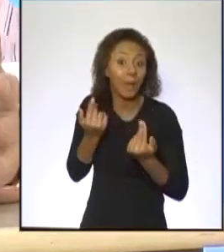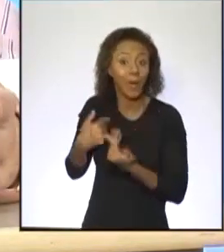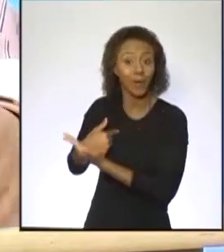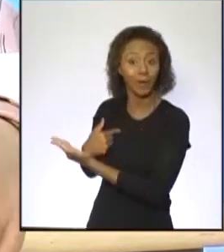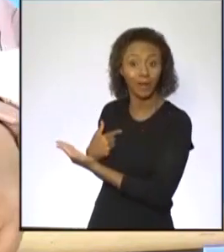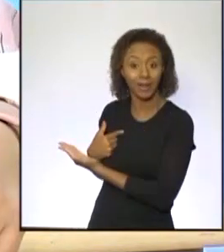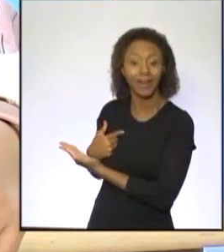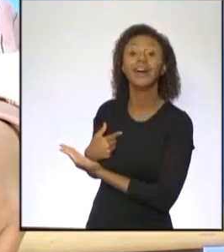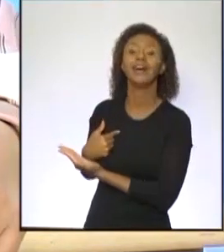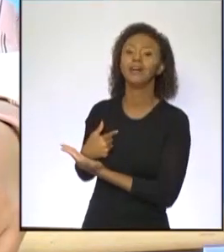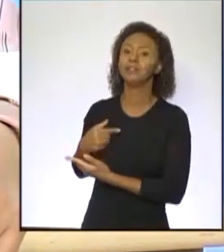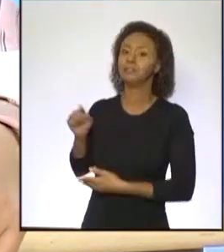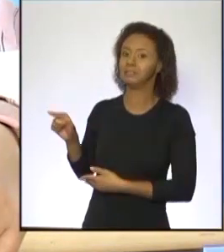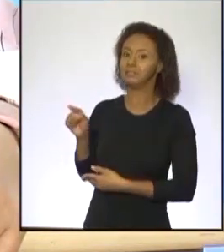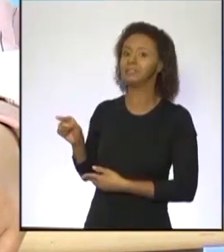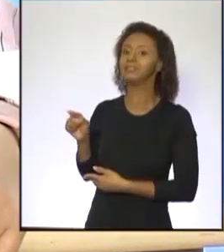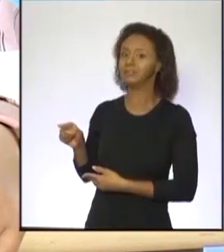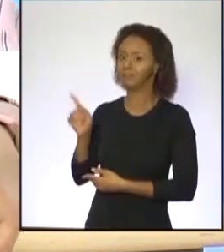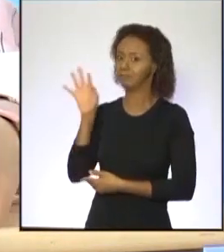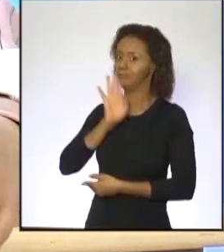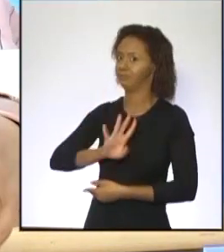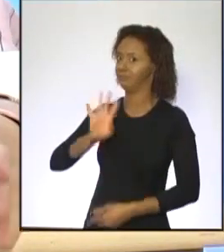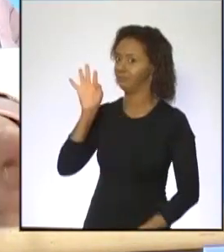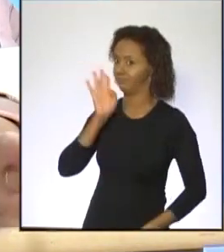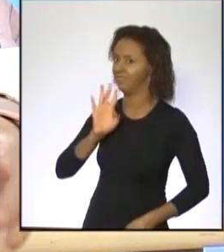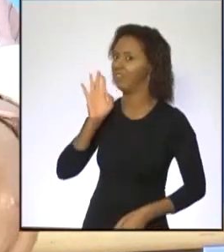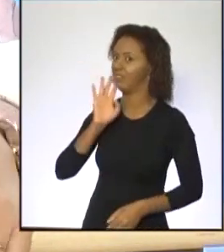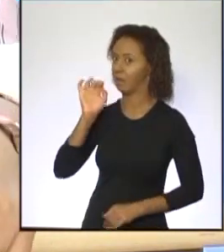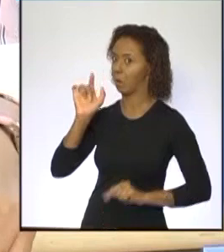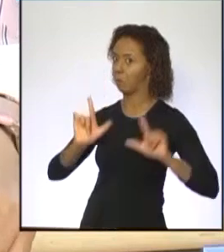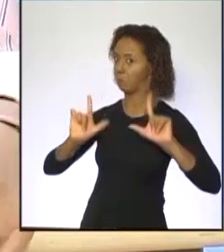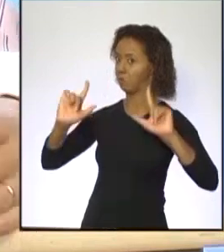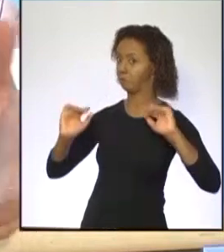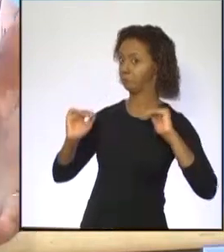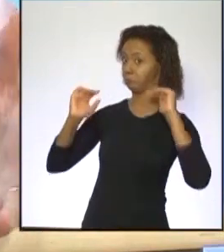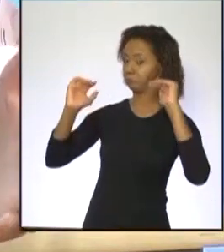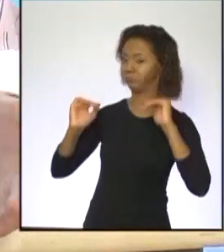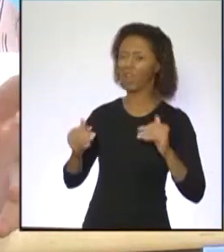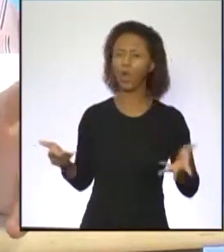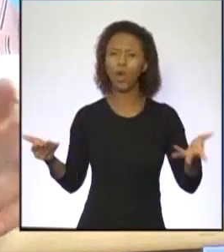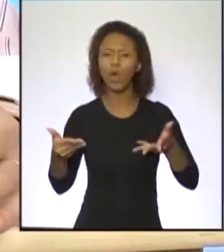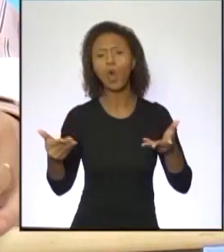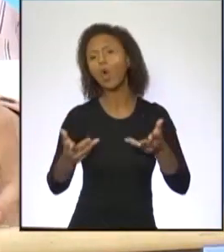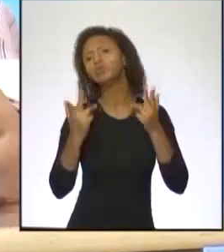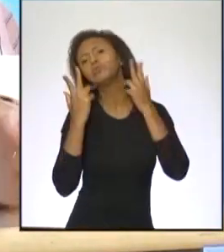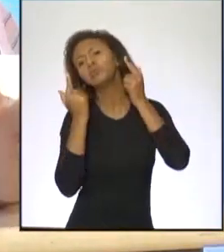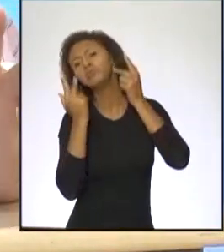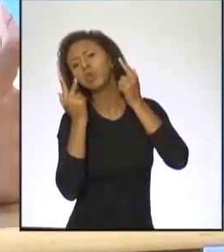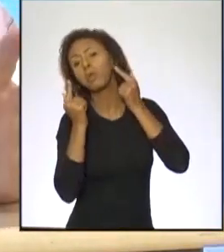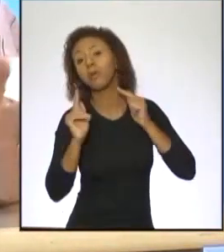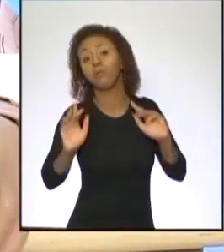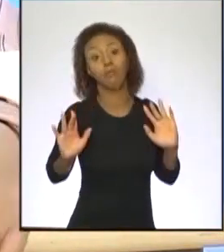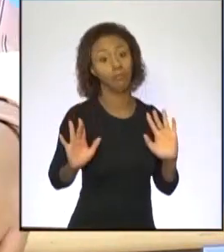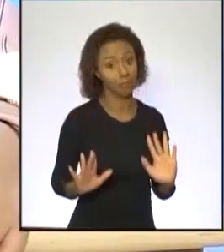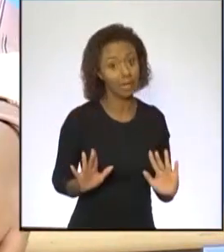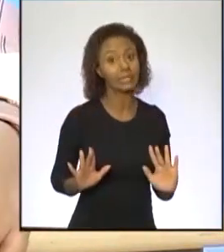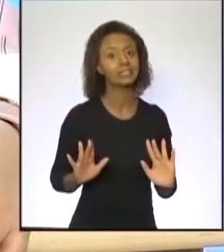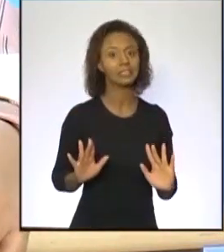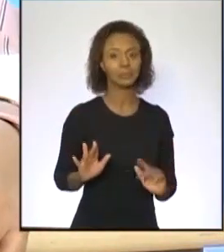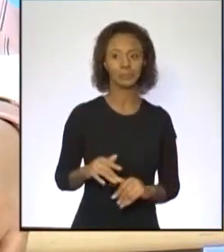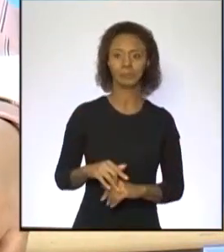Então esse é bem bacana, é coisa de TV e tal. Hoje já é mais popularizado, mas é